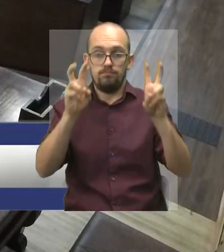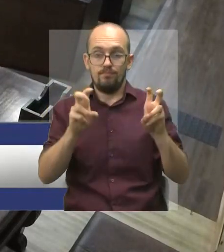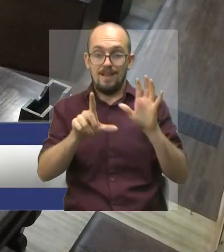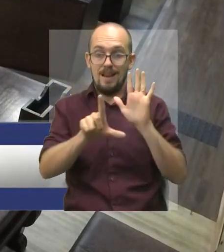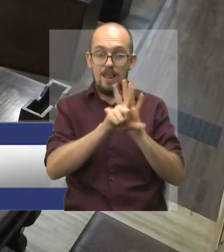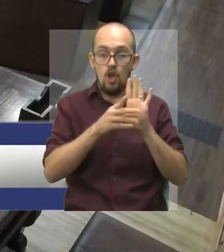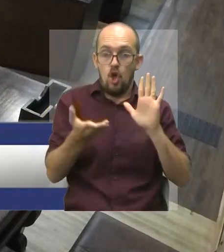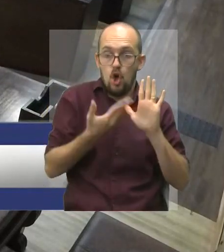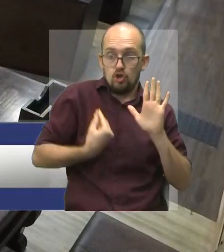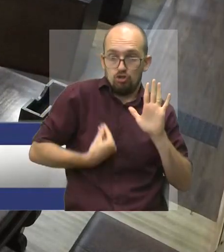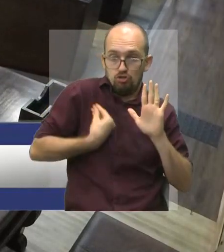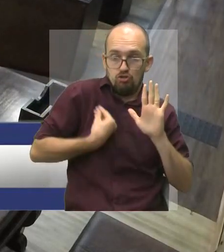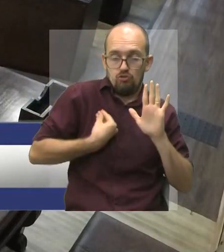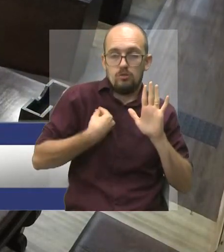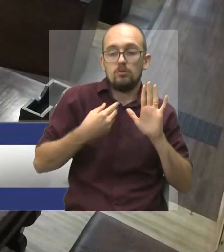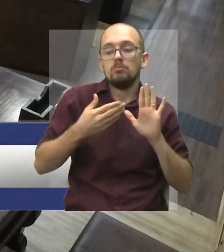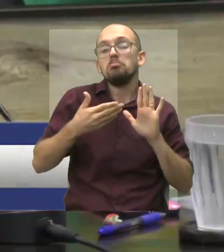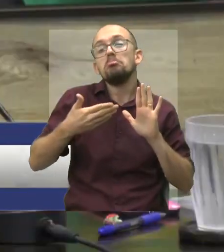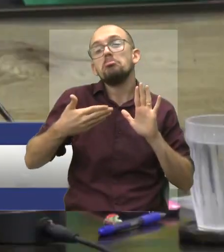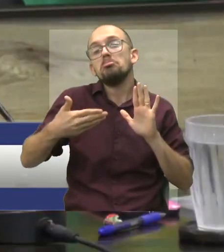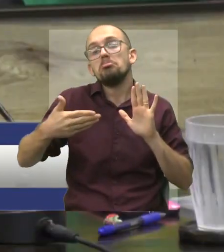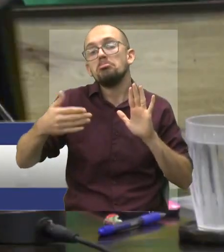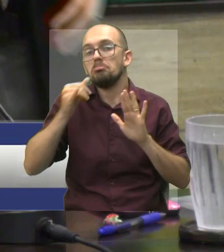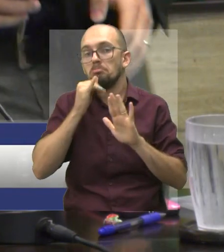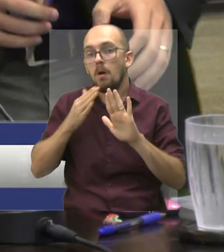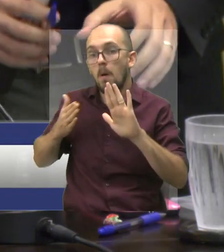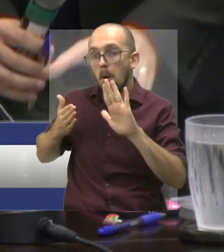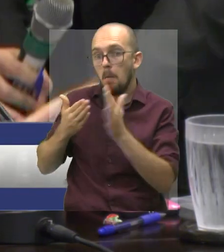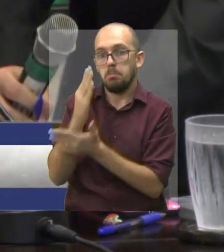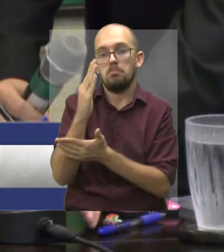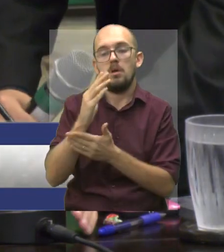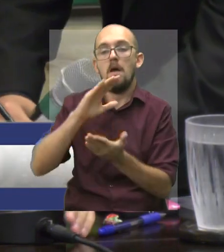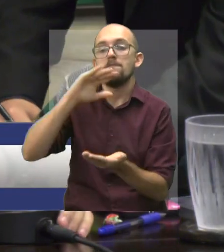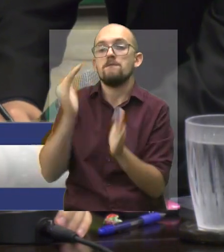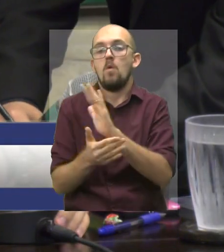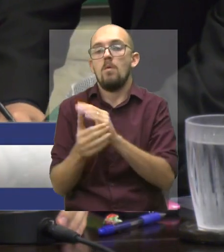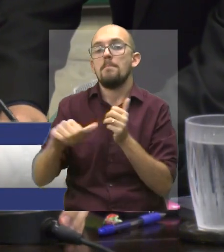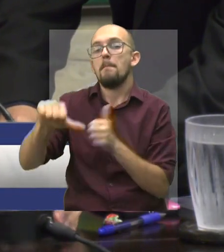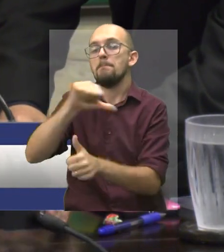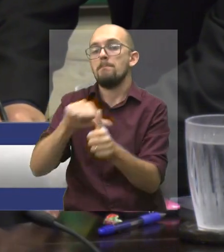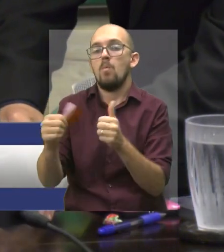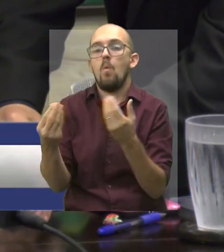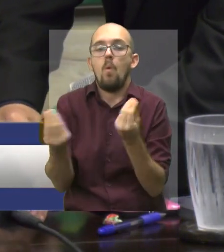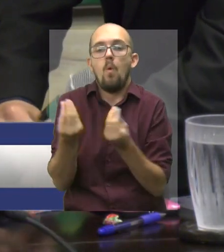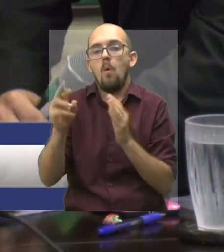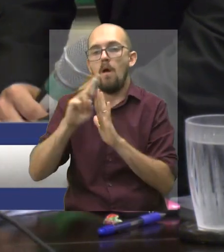e como eles ficarão se esta reforma for aprovada.